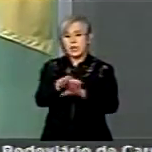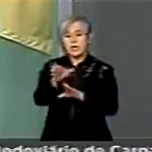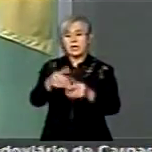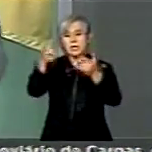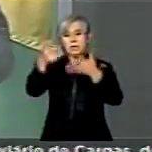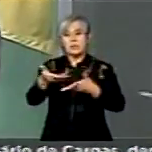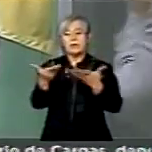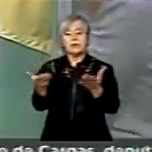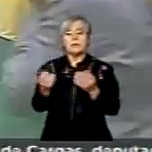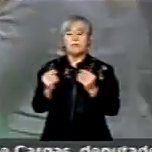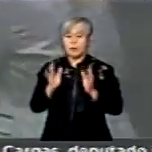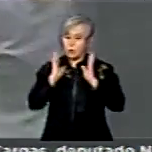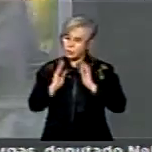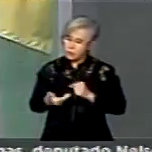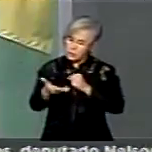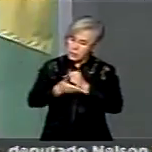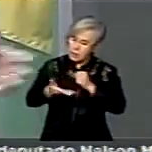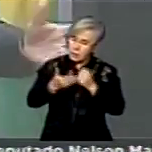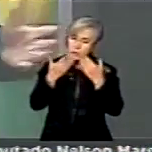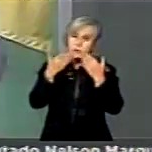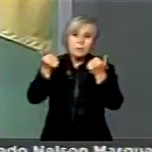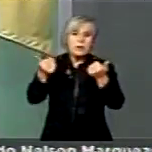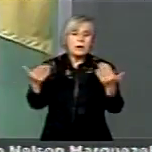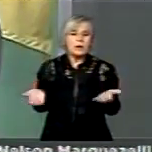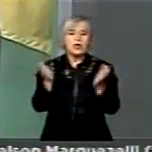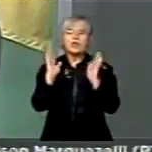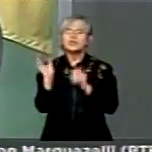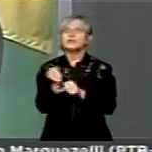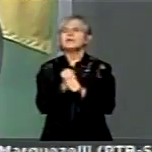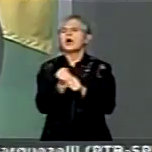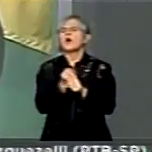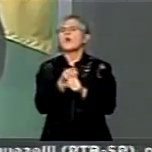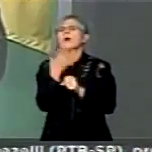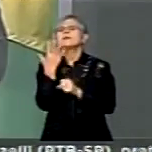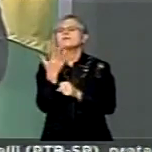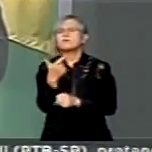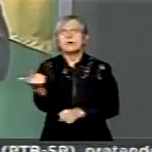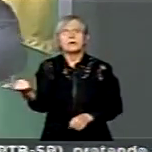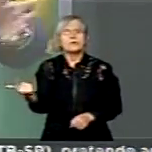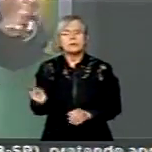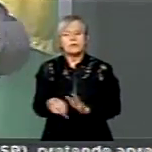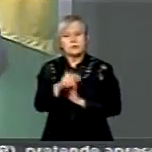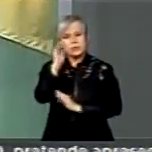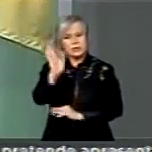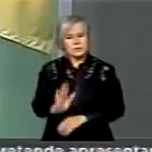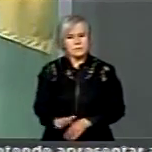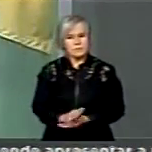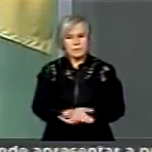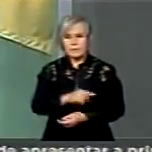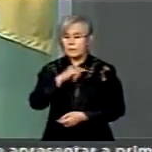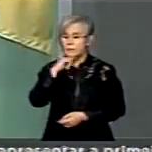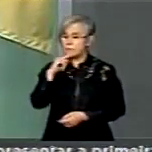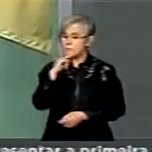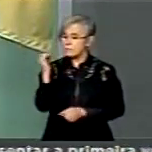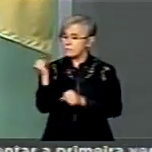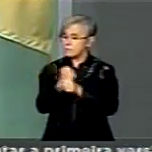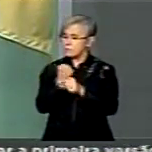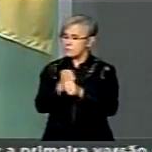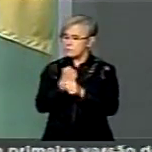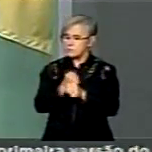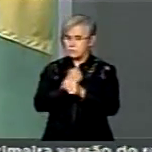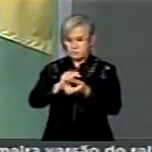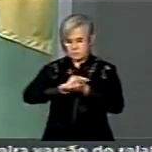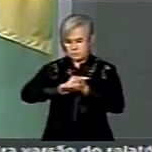é exatamente o saneamento básico. E há quantos anos não se faz saneamento básico? Nenhuma obra de esgotamento